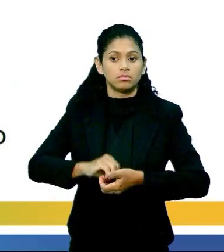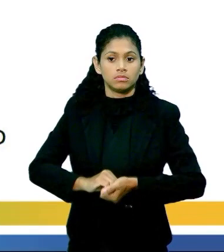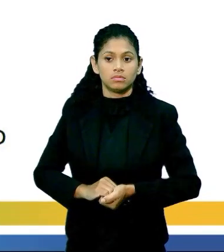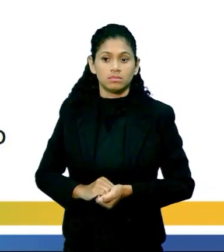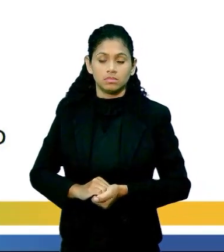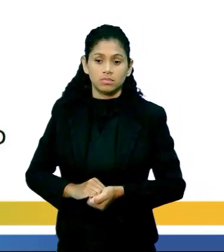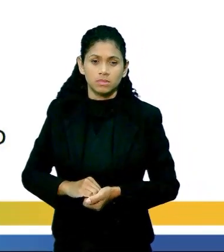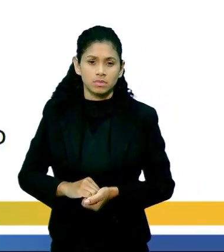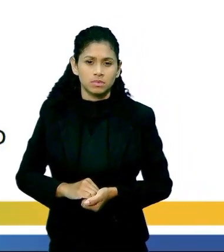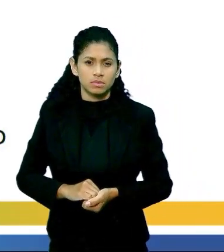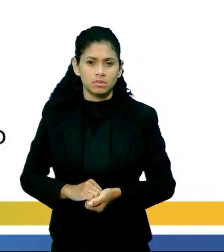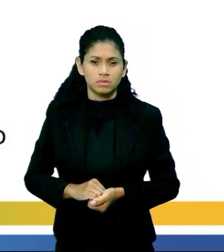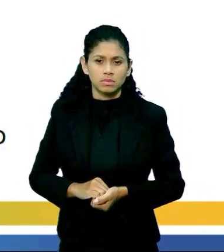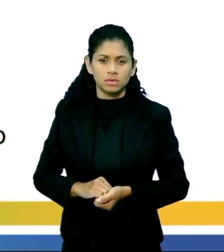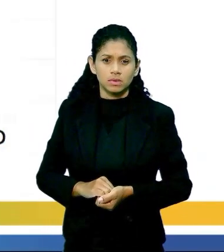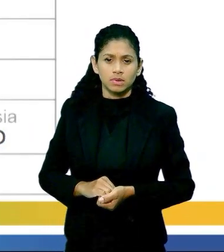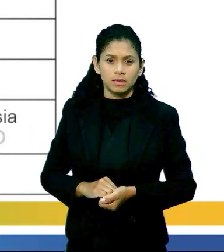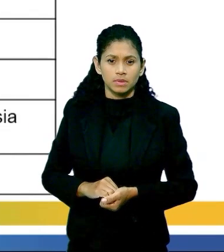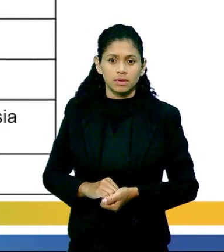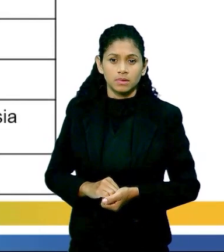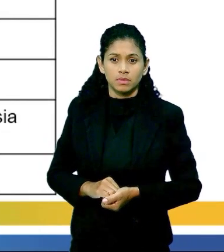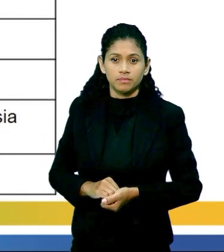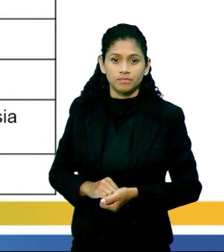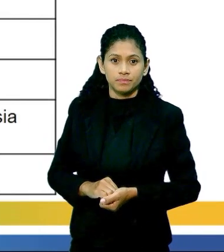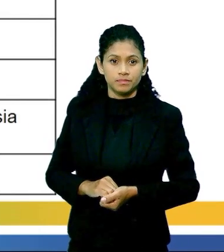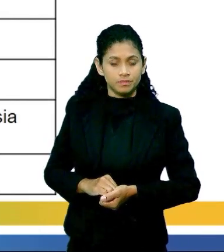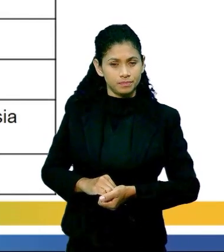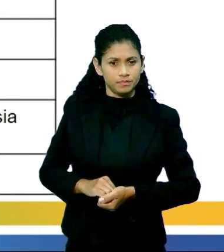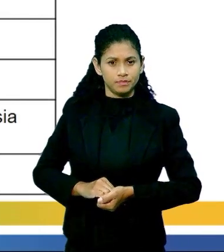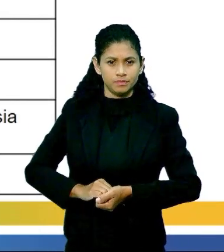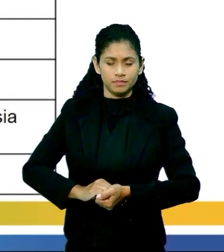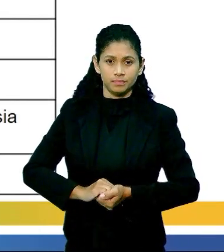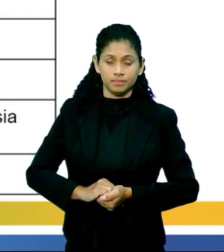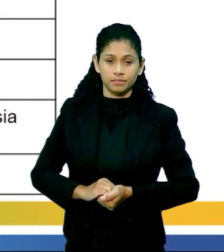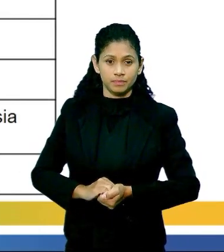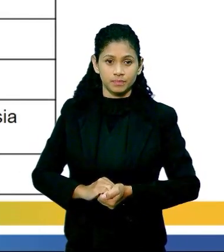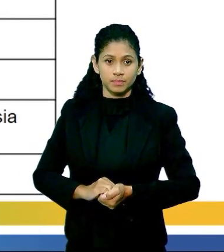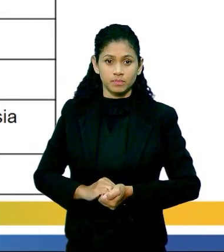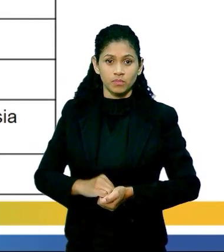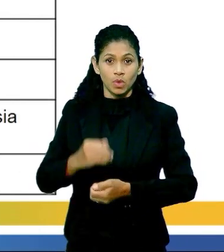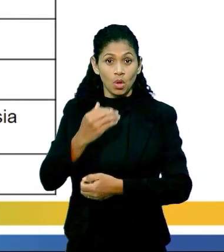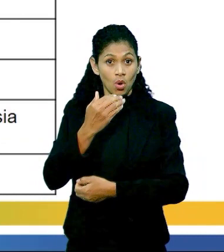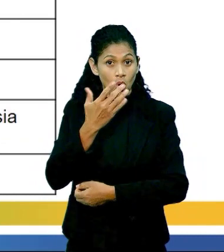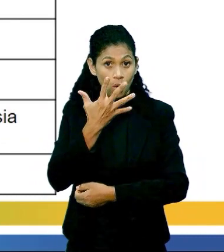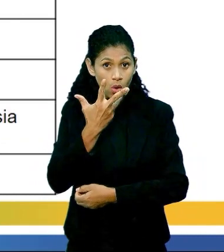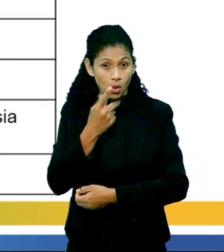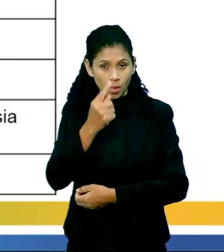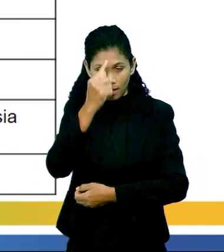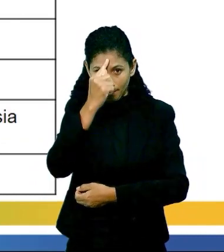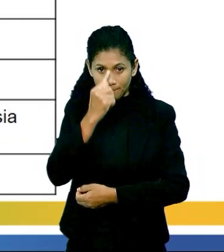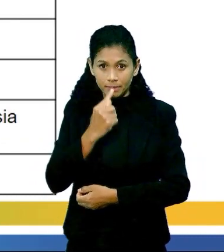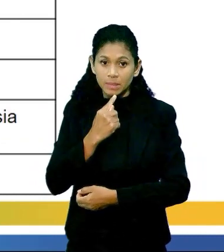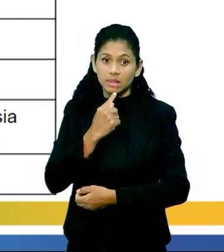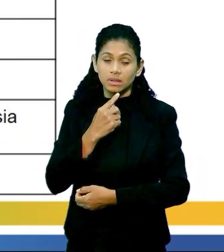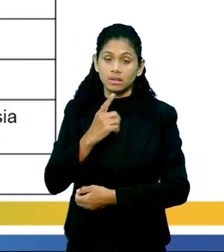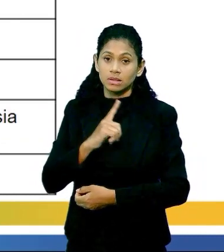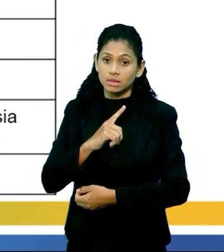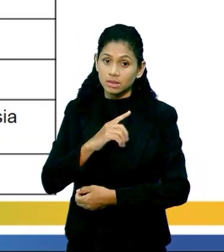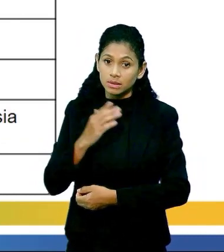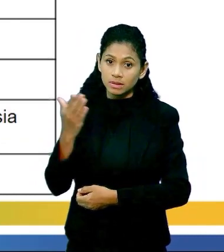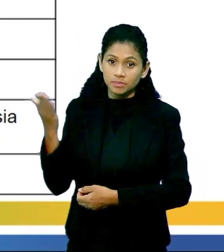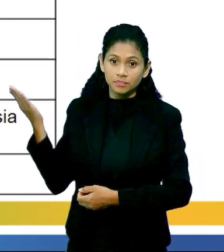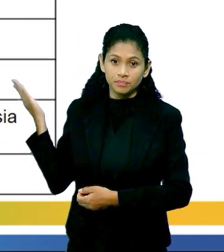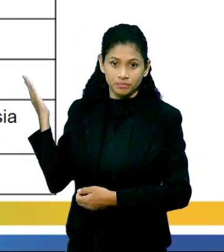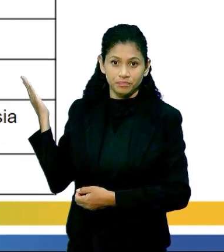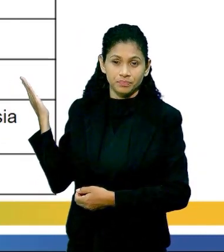que é isso que ocorre, galera? Vamos ver aqui. Marquei ali, né, em color amarelo ou cor amarela, o que fala sobre